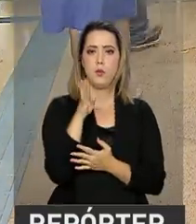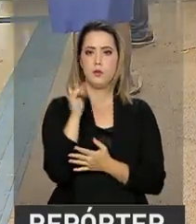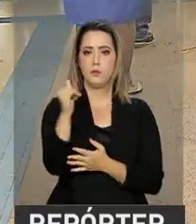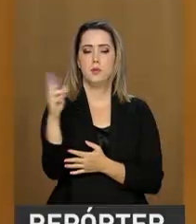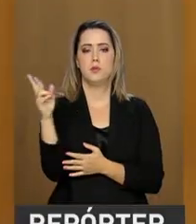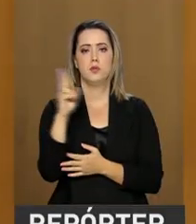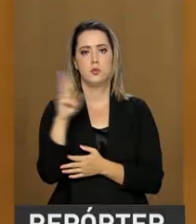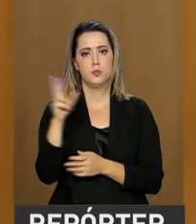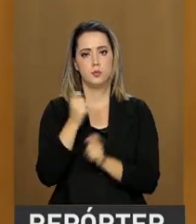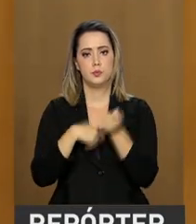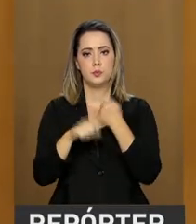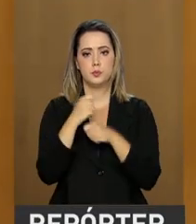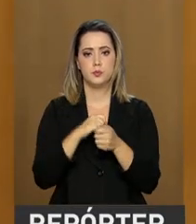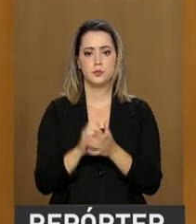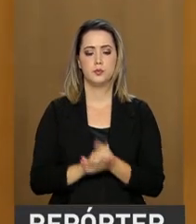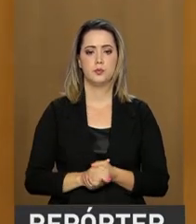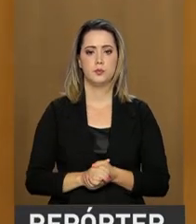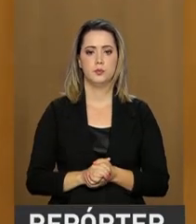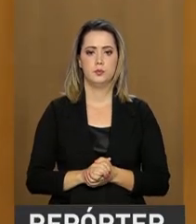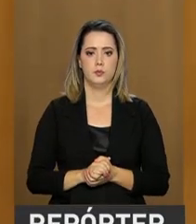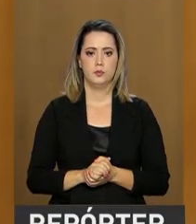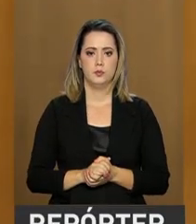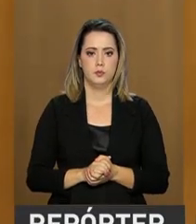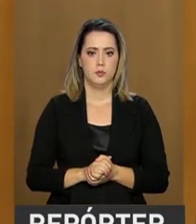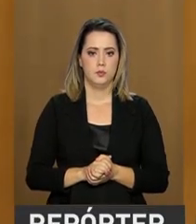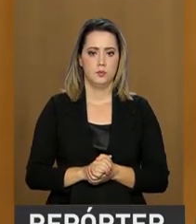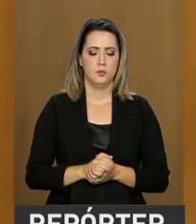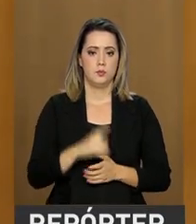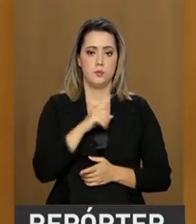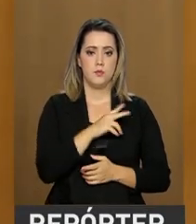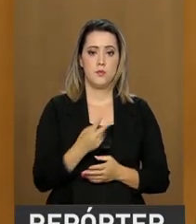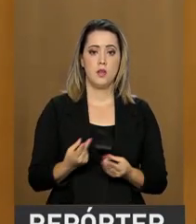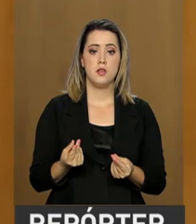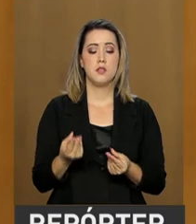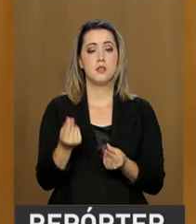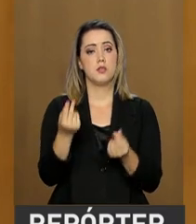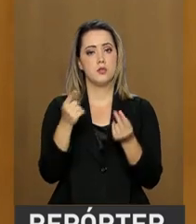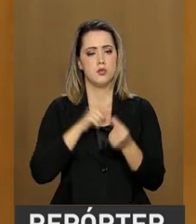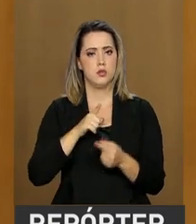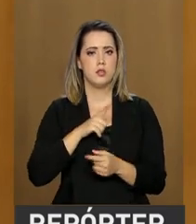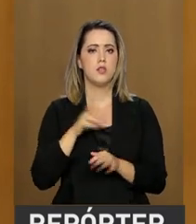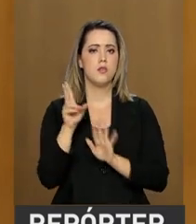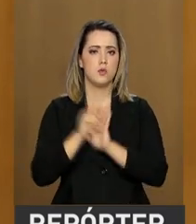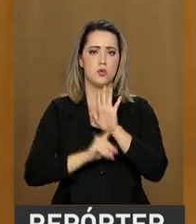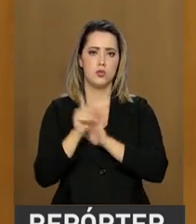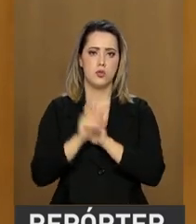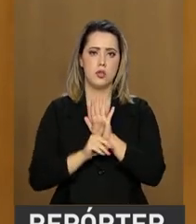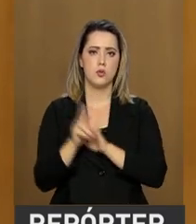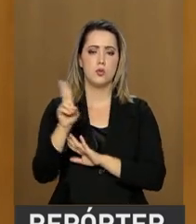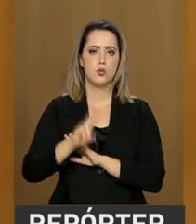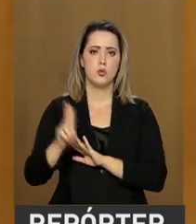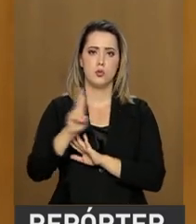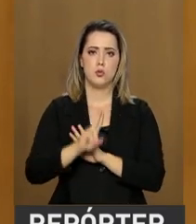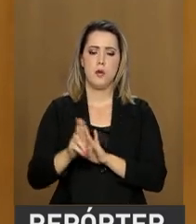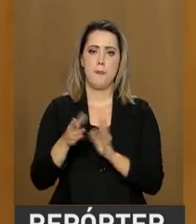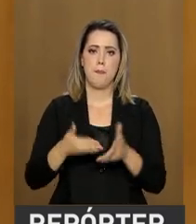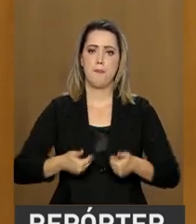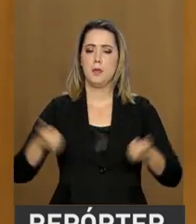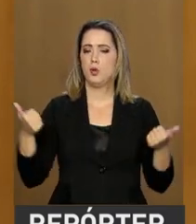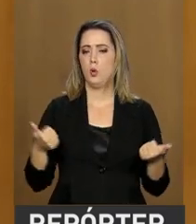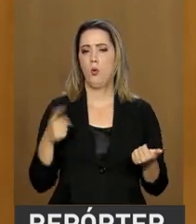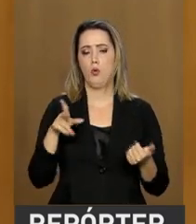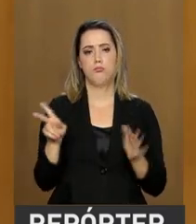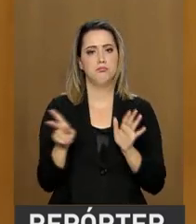economia esse dinheiro o trabalhador teve o direito de usufruir desse desse dinheiro da forma que fosse mais